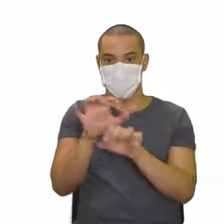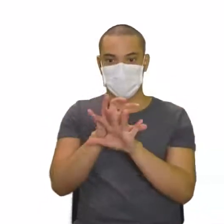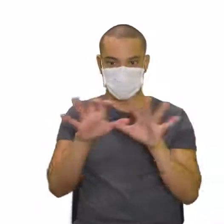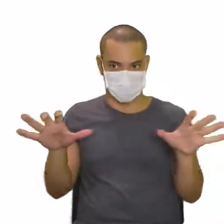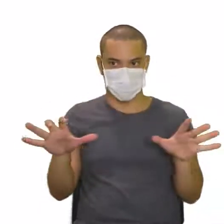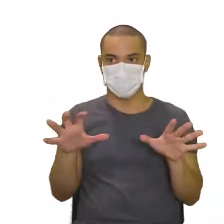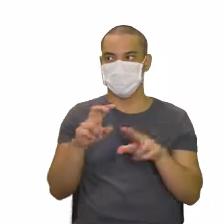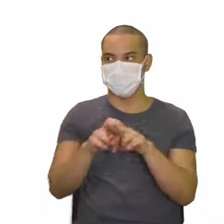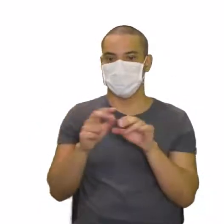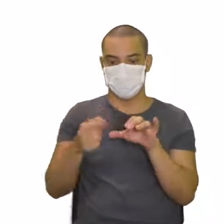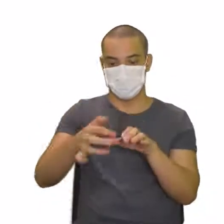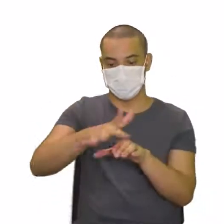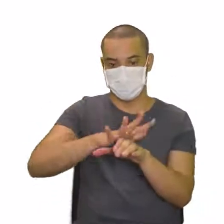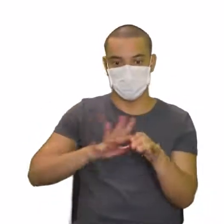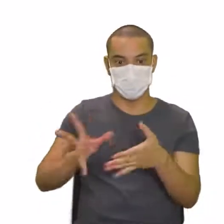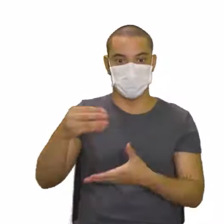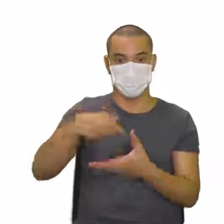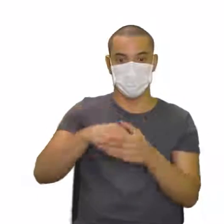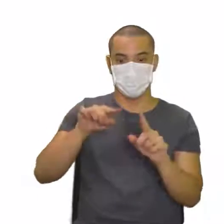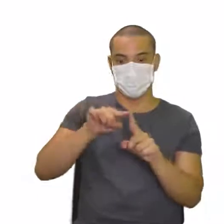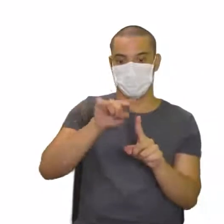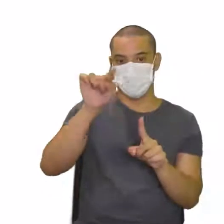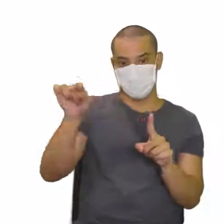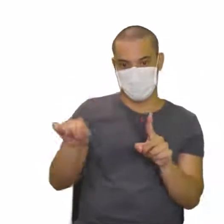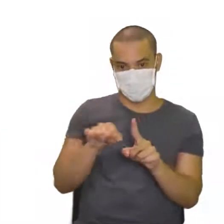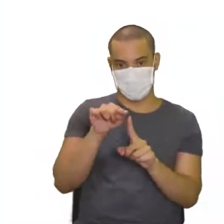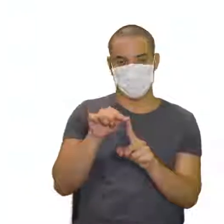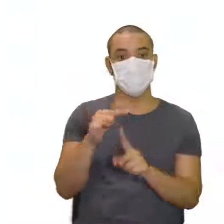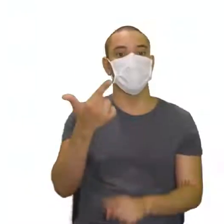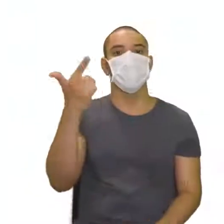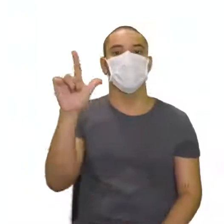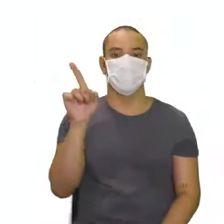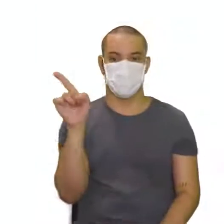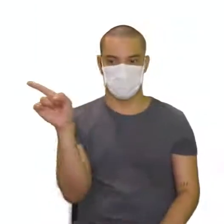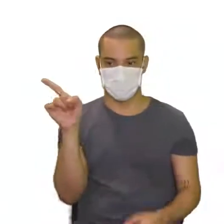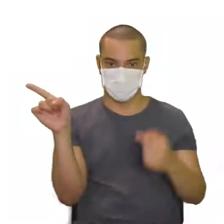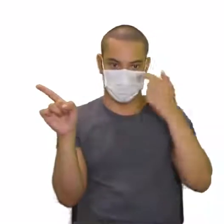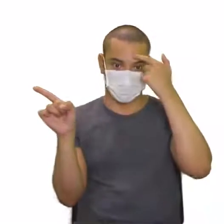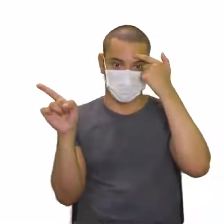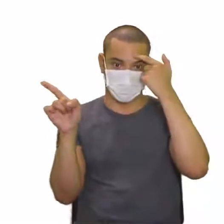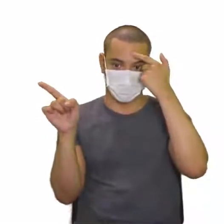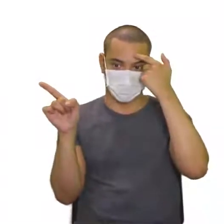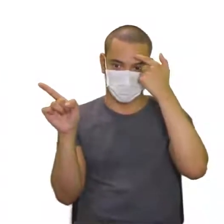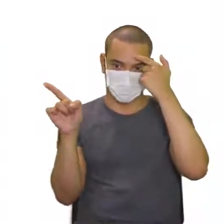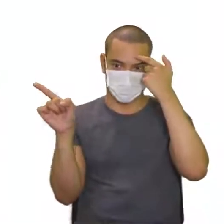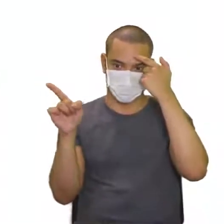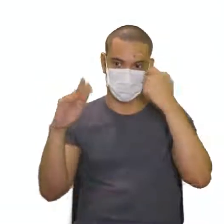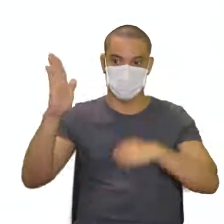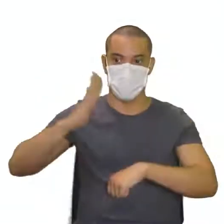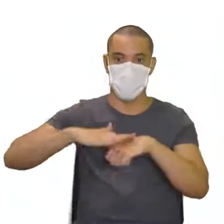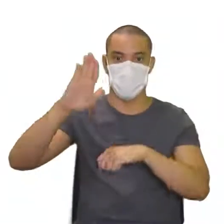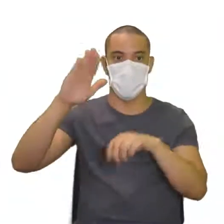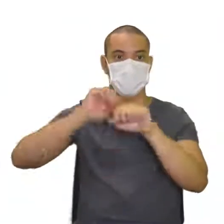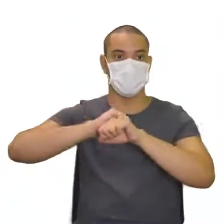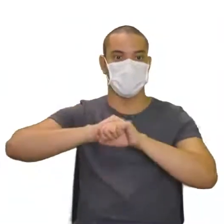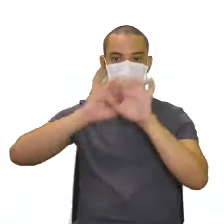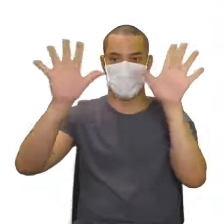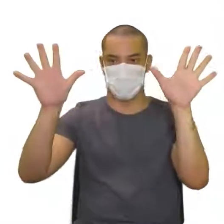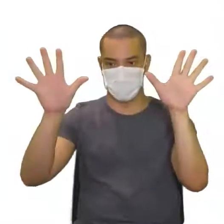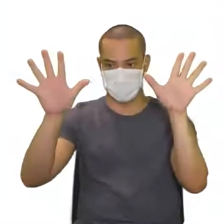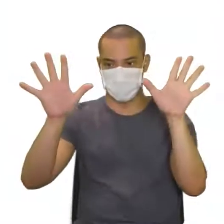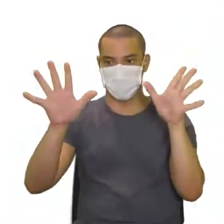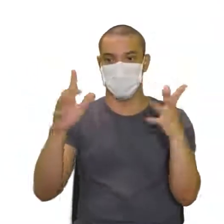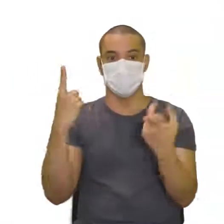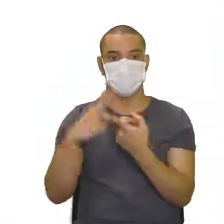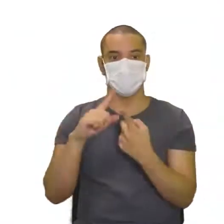desse campo na espira, ok? Vamos ver outra figura. E aqui está mais claro. Então, aqui nós temos, ó,